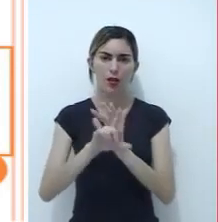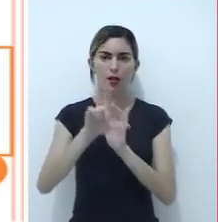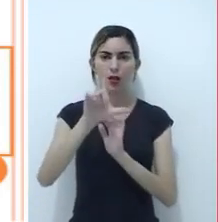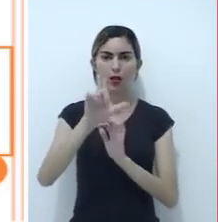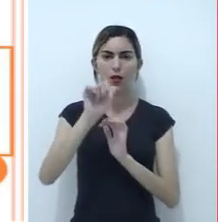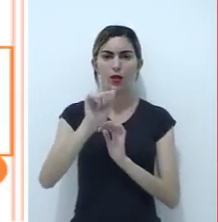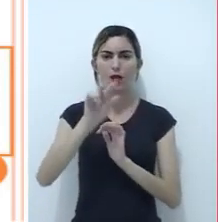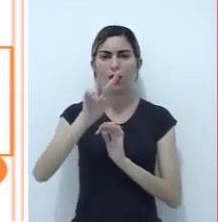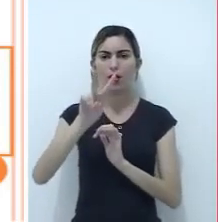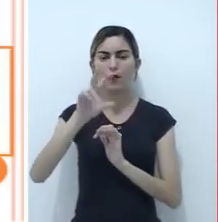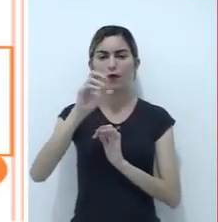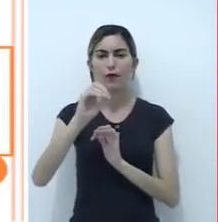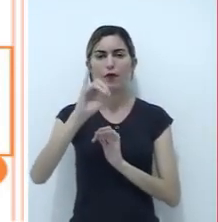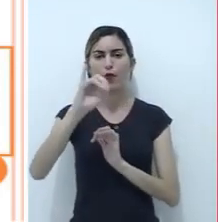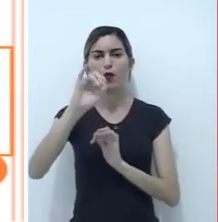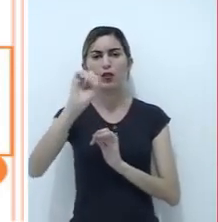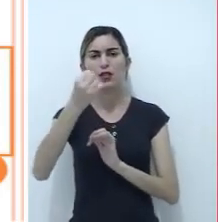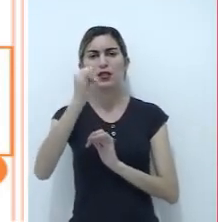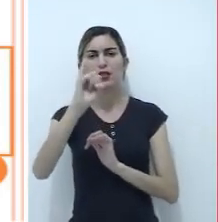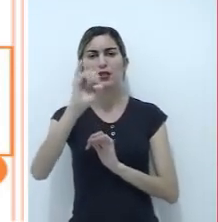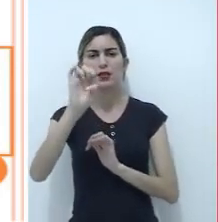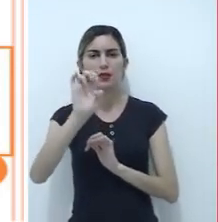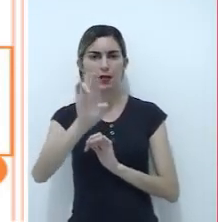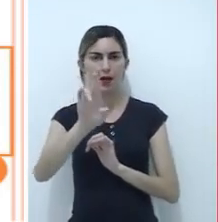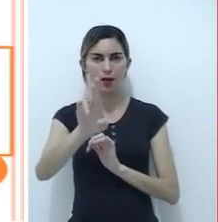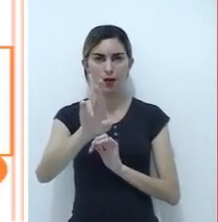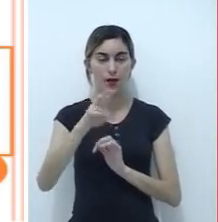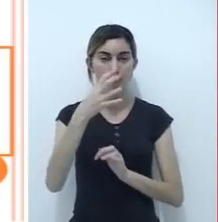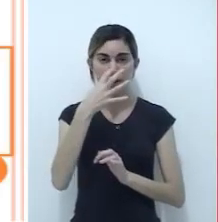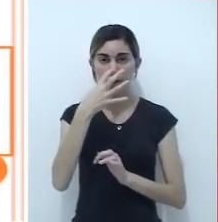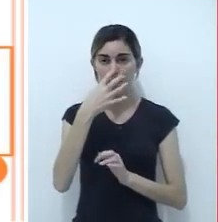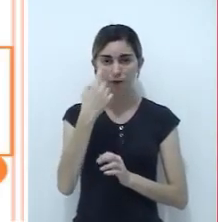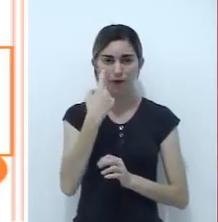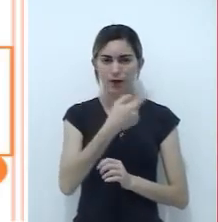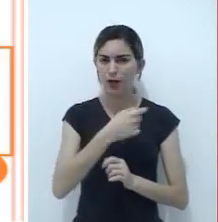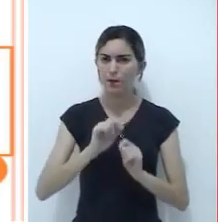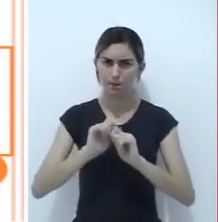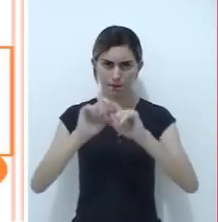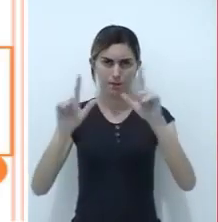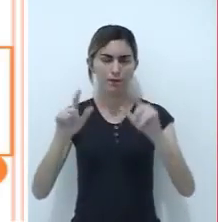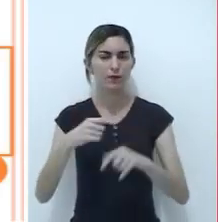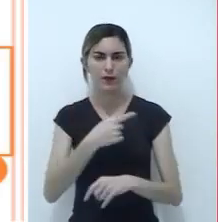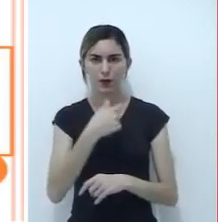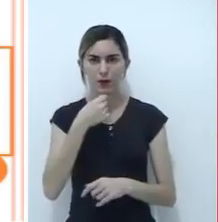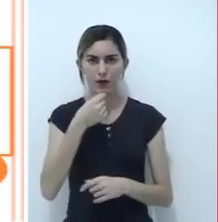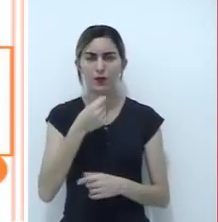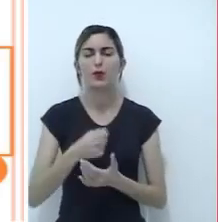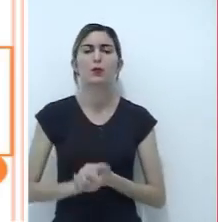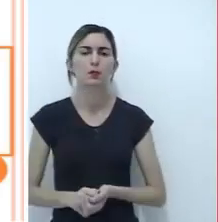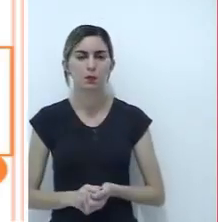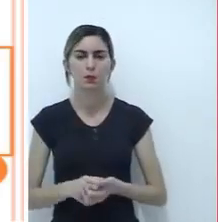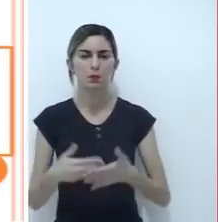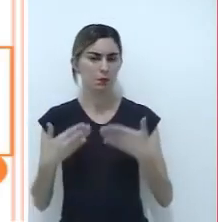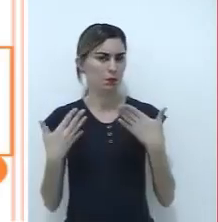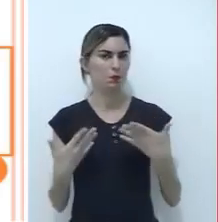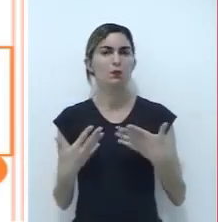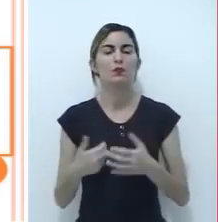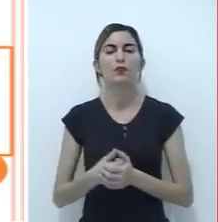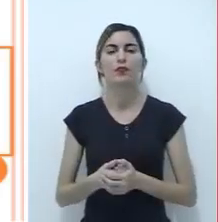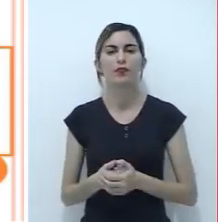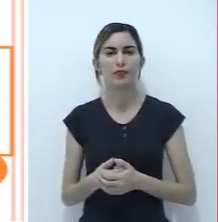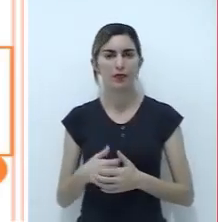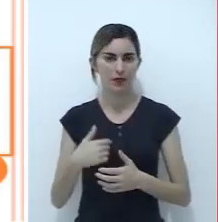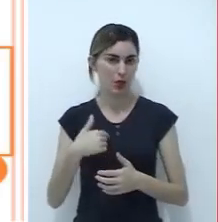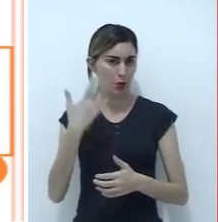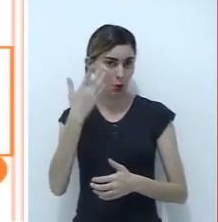Lavoisier. Observa só essa imagem. Veja que cara, bem assim, presença, bonito. Eu não